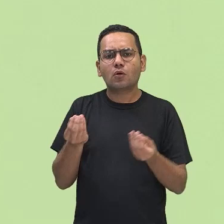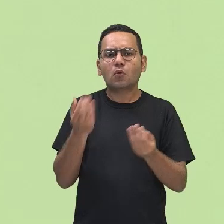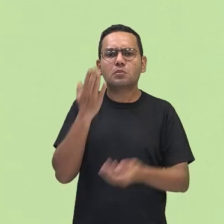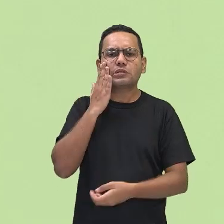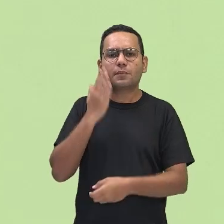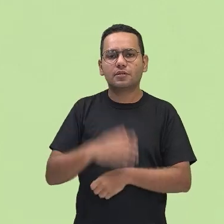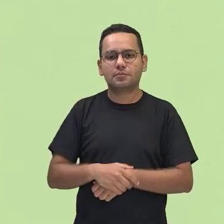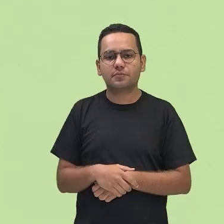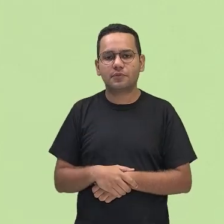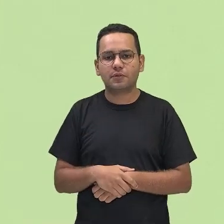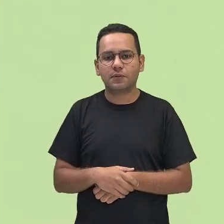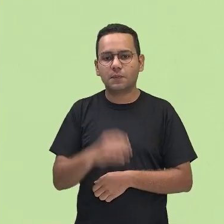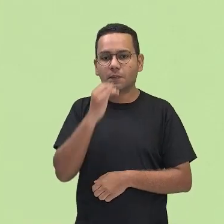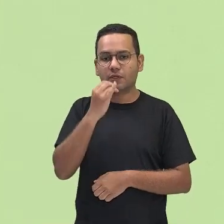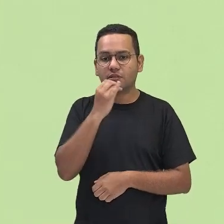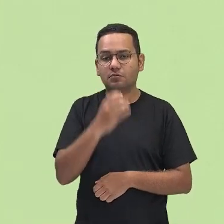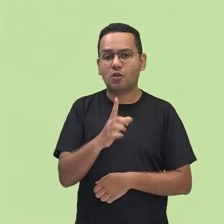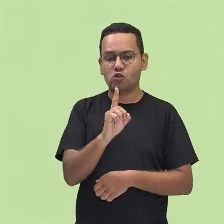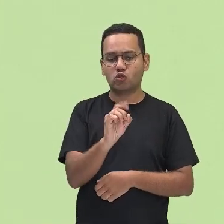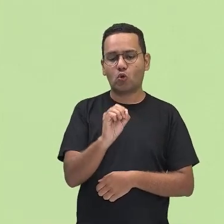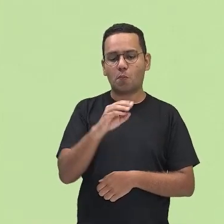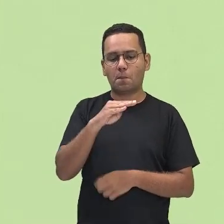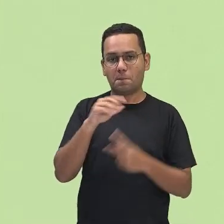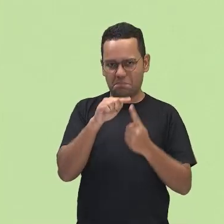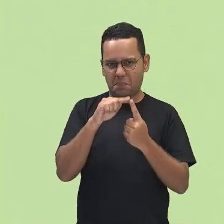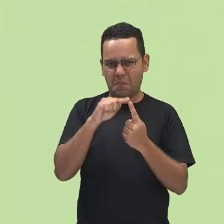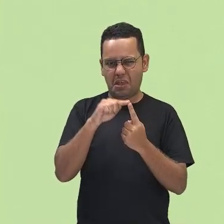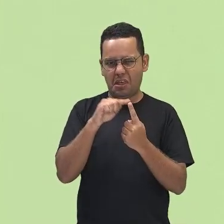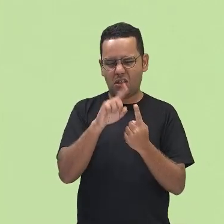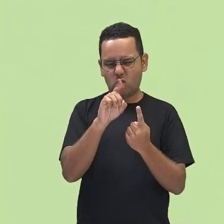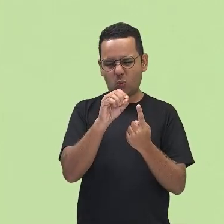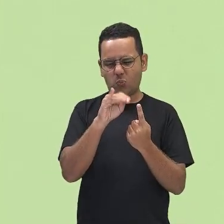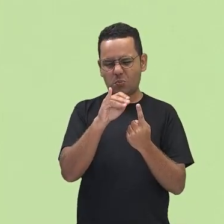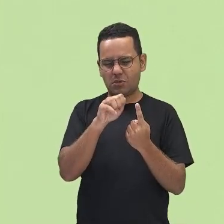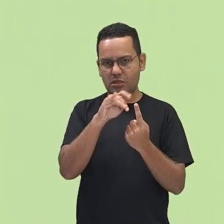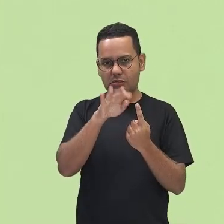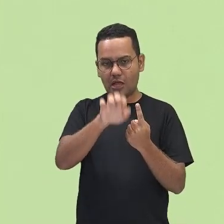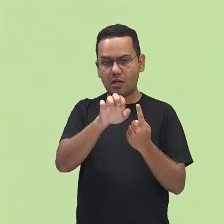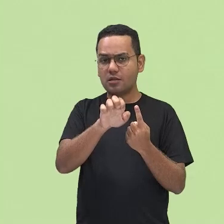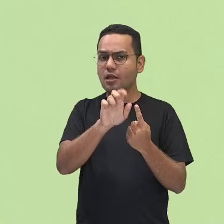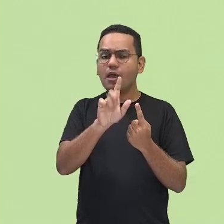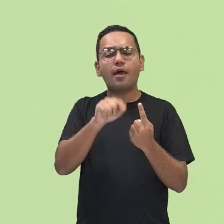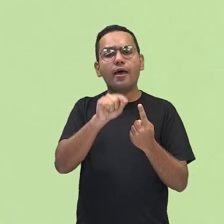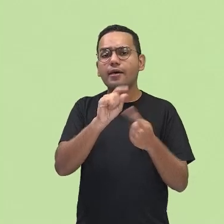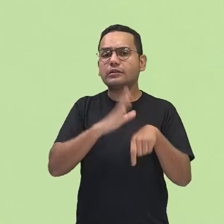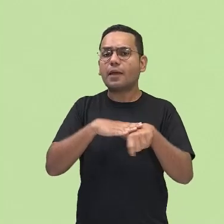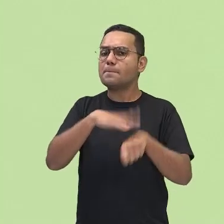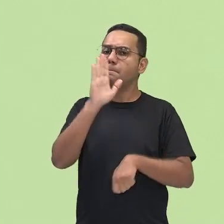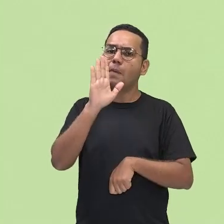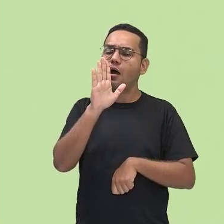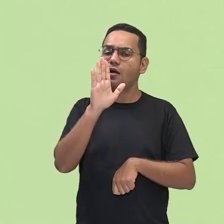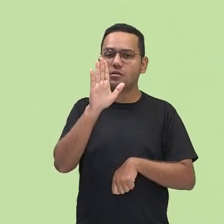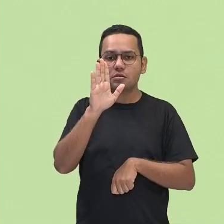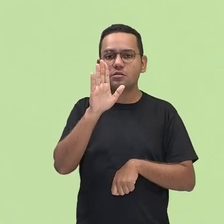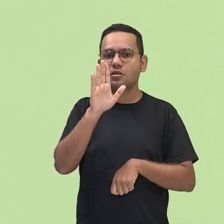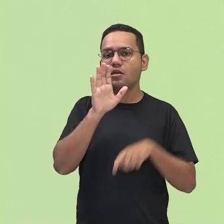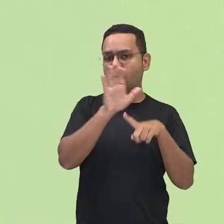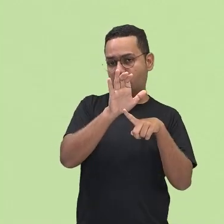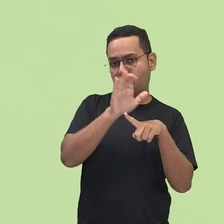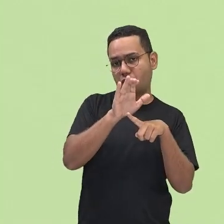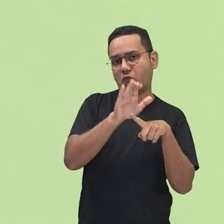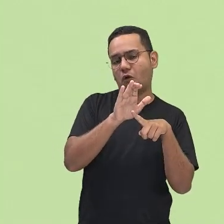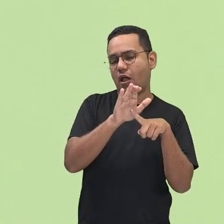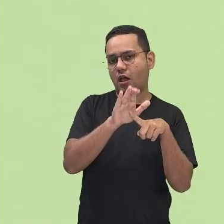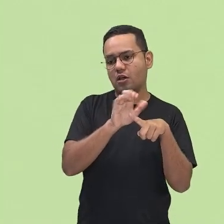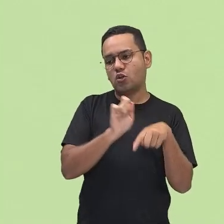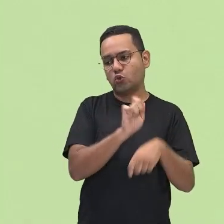são aqueles que dominam, ou seja, se sobressaem em cima de um gene recessivo, tá? Mas a